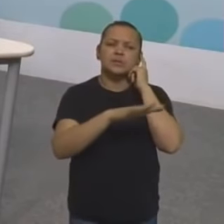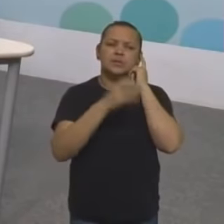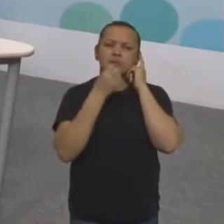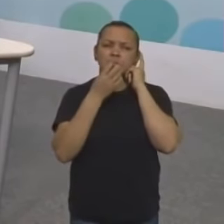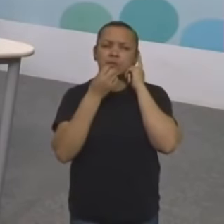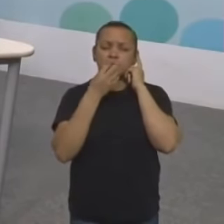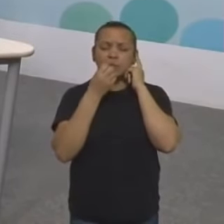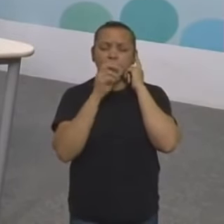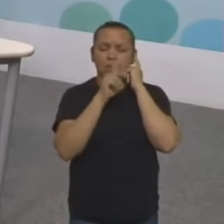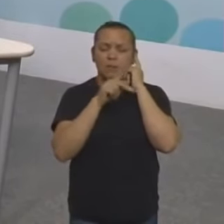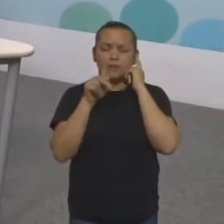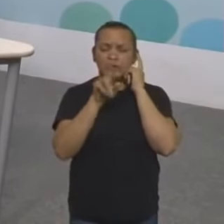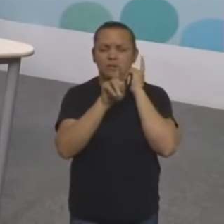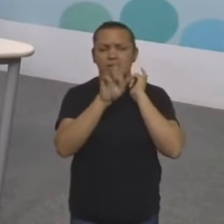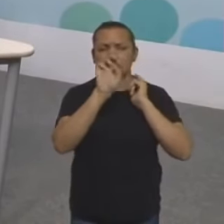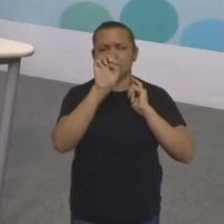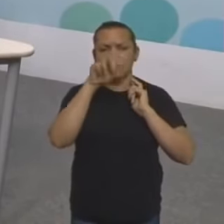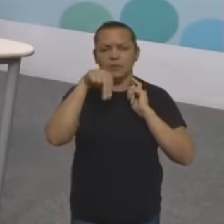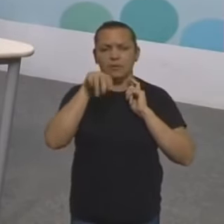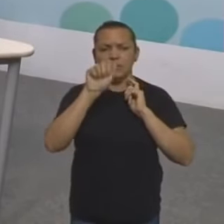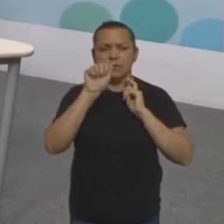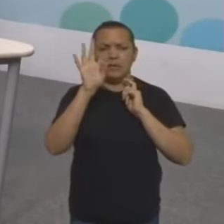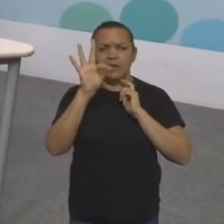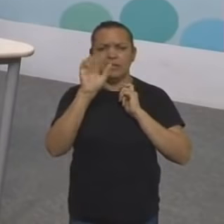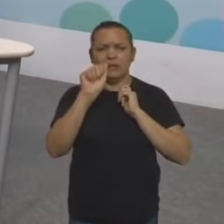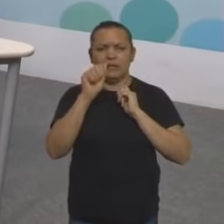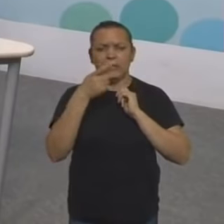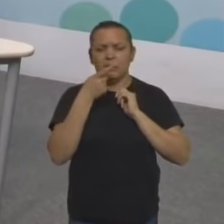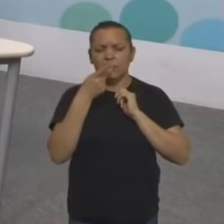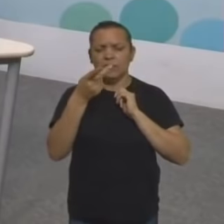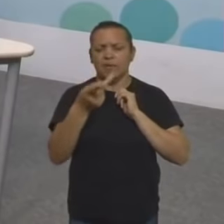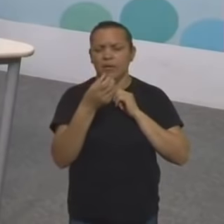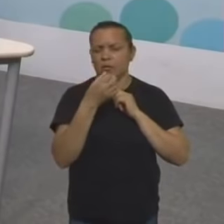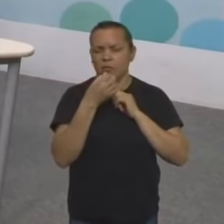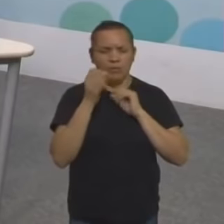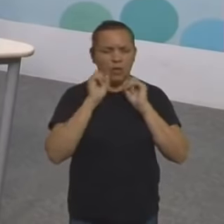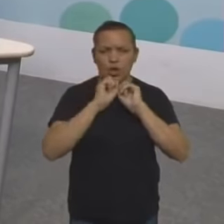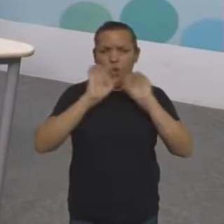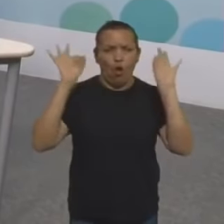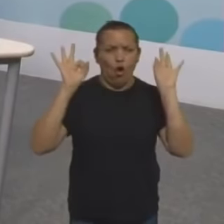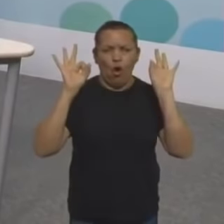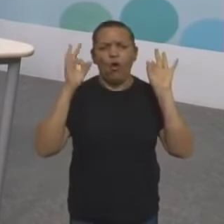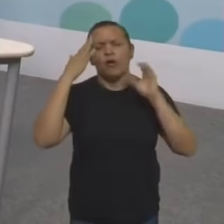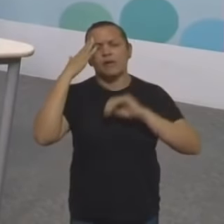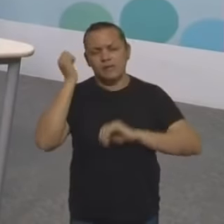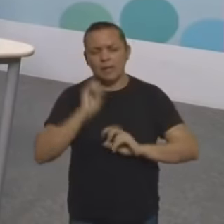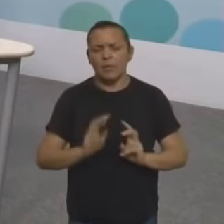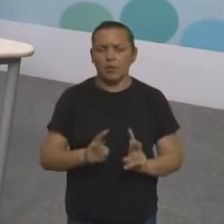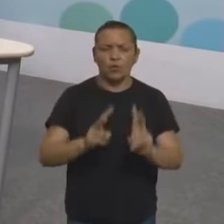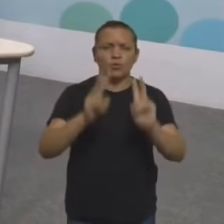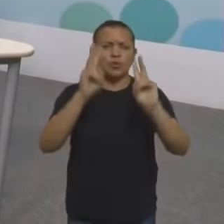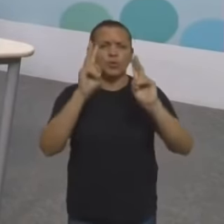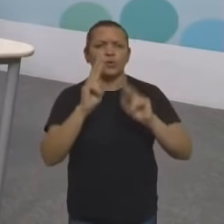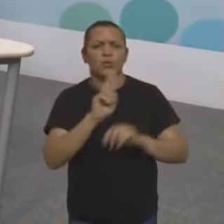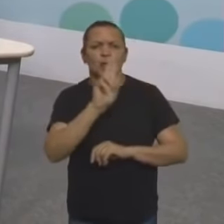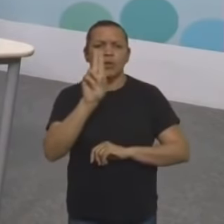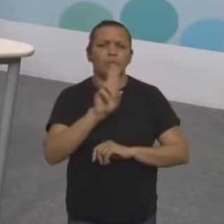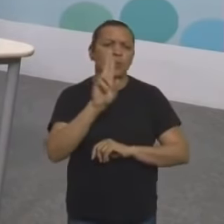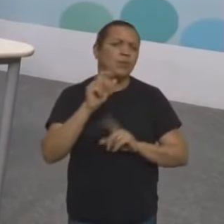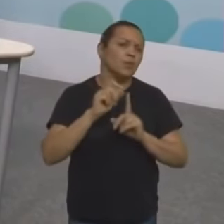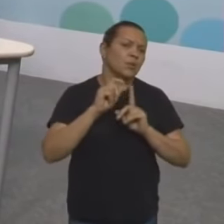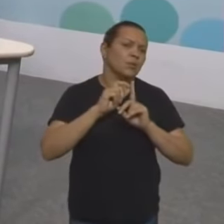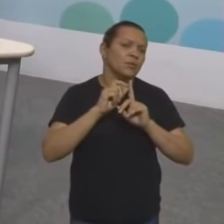A professora Renata, ela disse que é ótimo saber que vocês continuarão com as unidades do